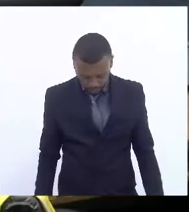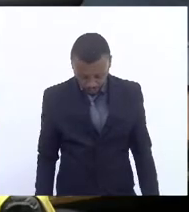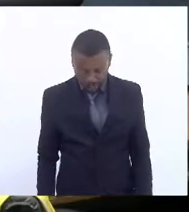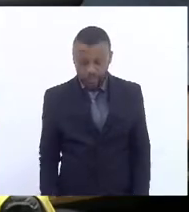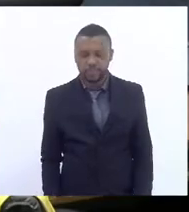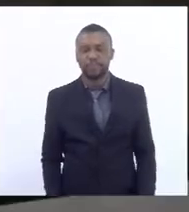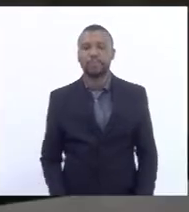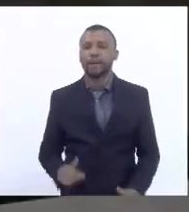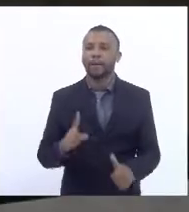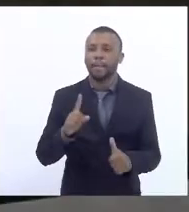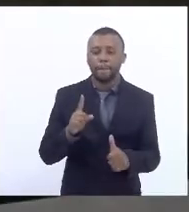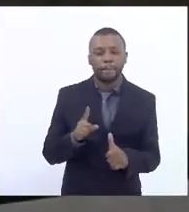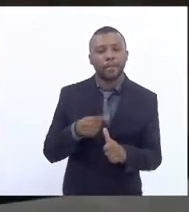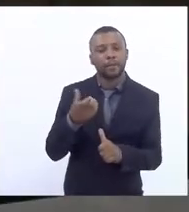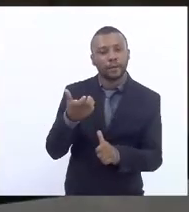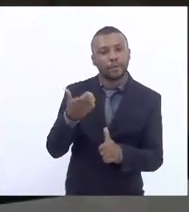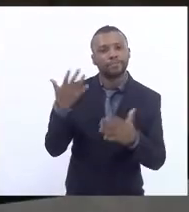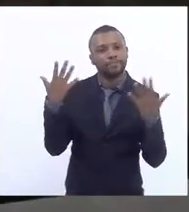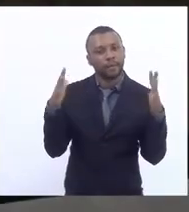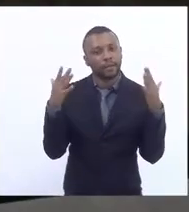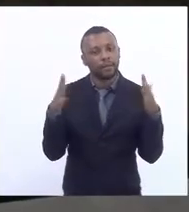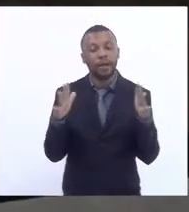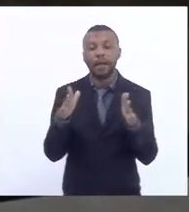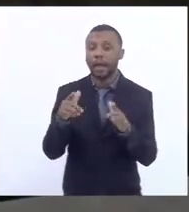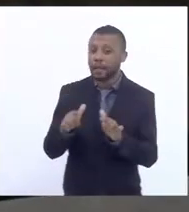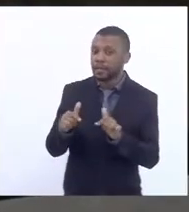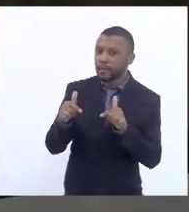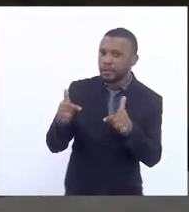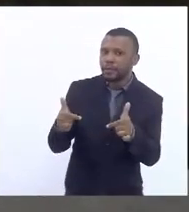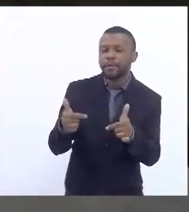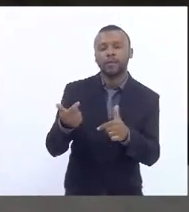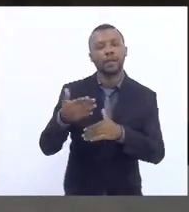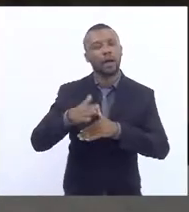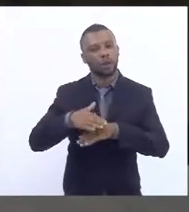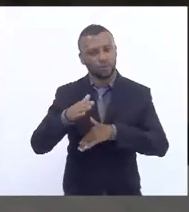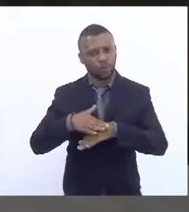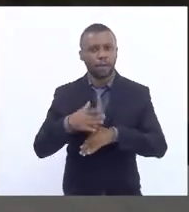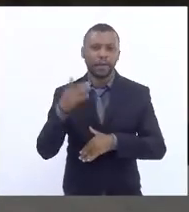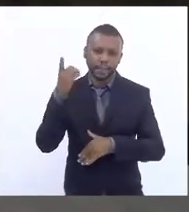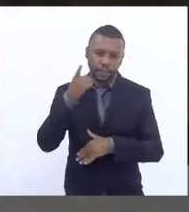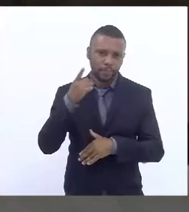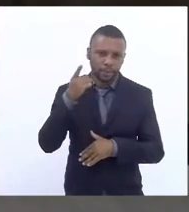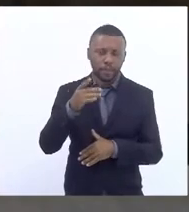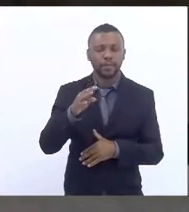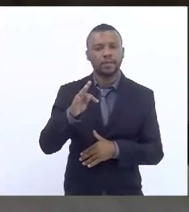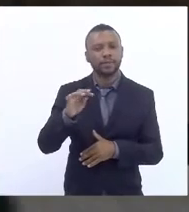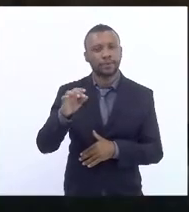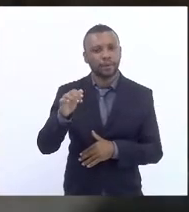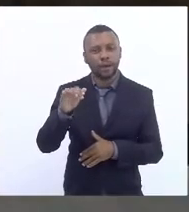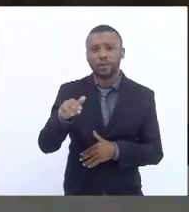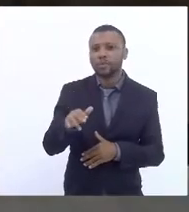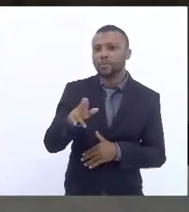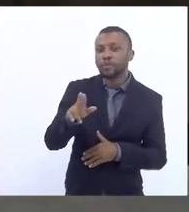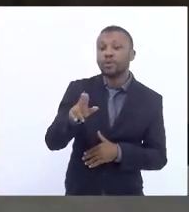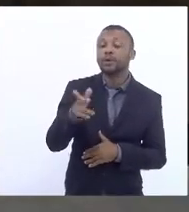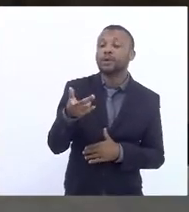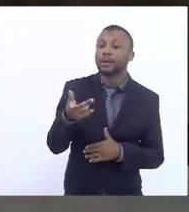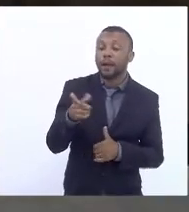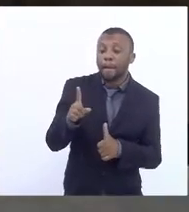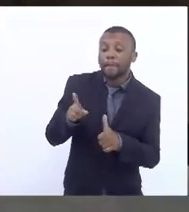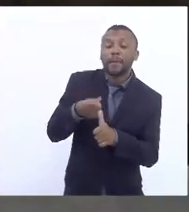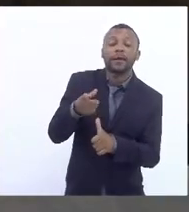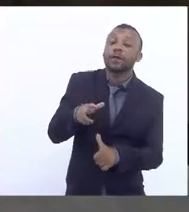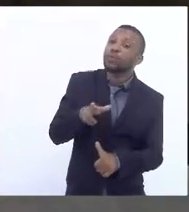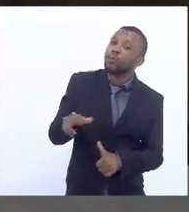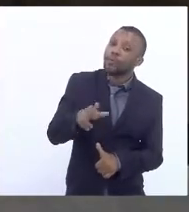primeiro lugar, parabenizar a iniciativa da autora, deputada Tia Ju, que não é a primeira, pelo contrário,